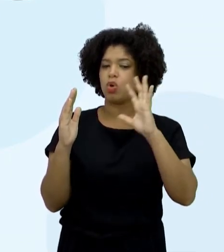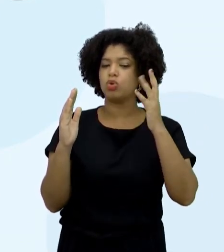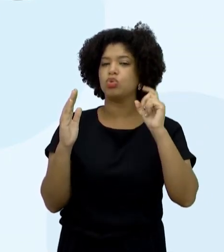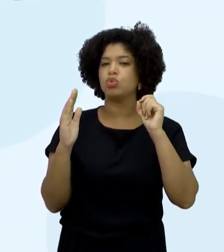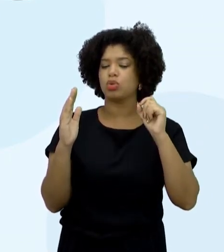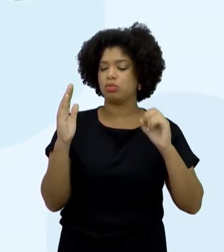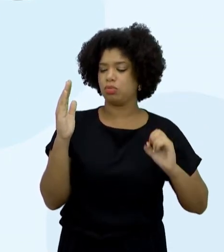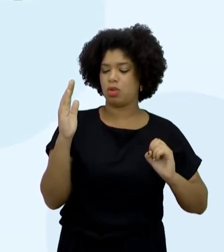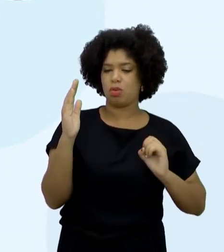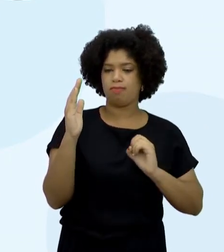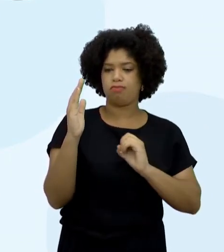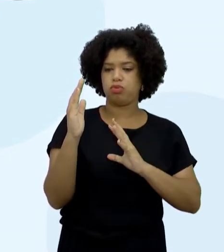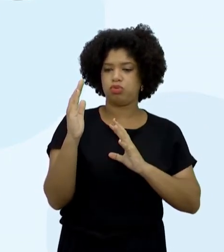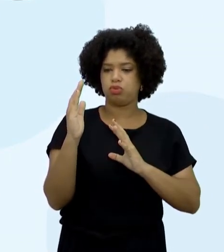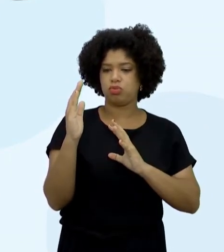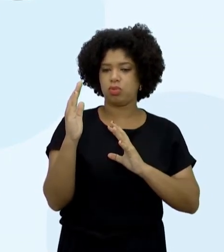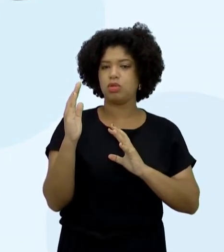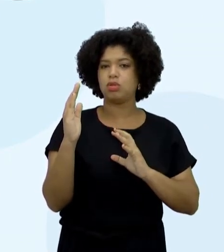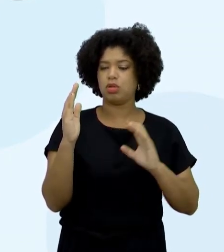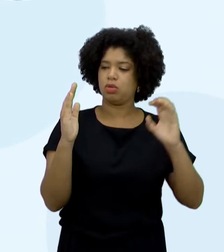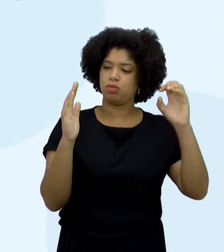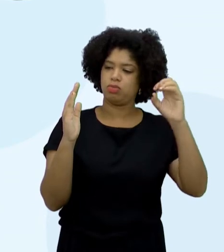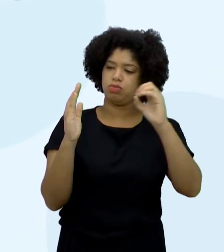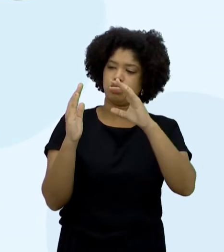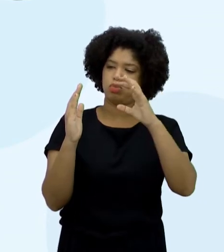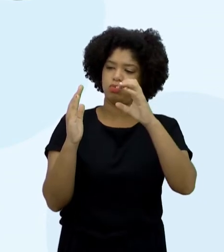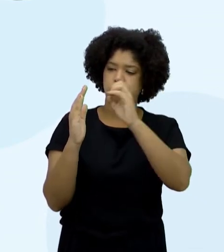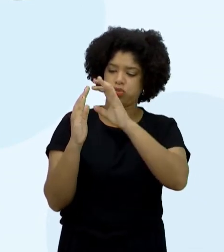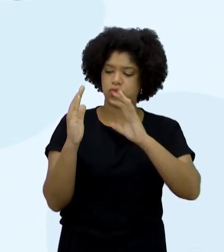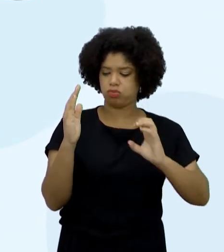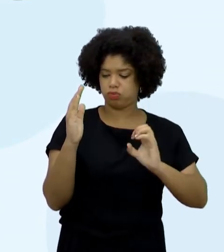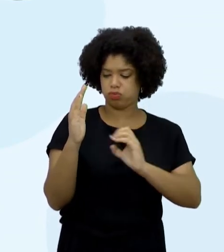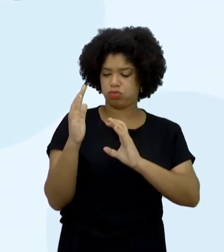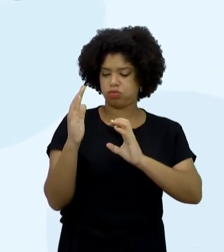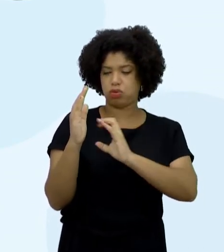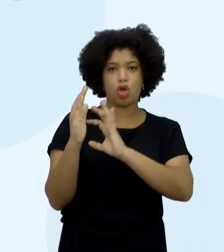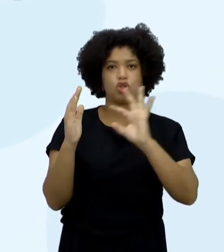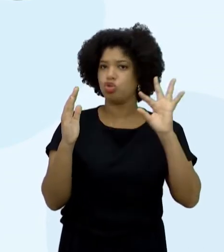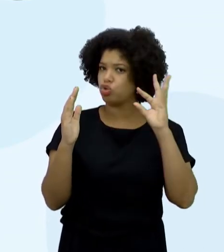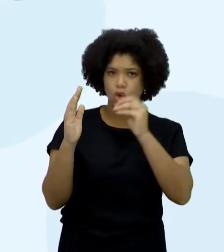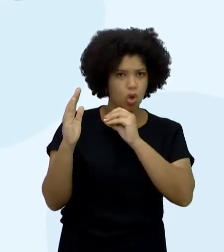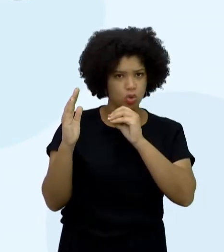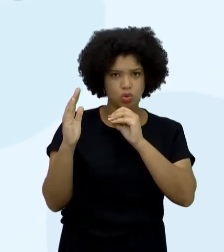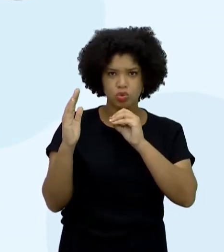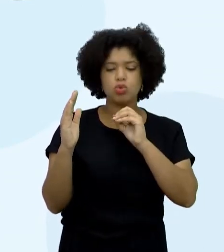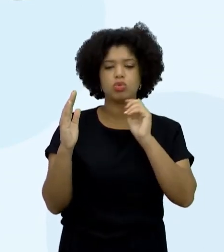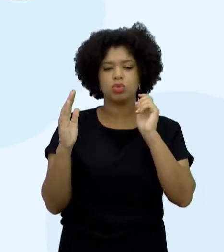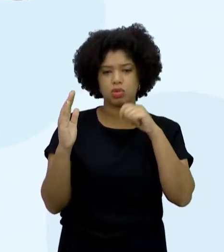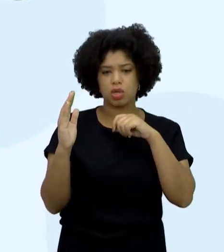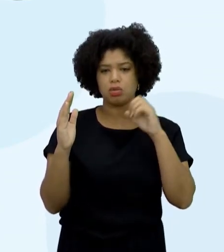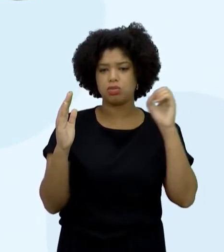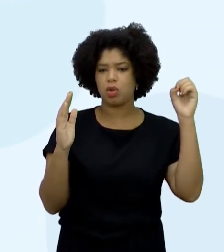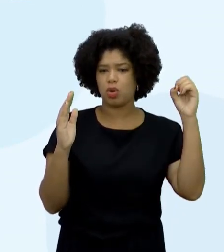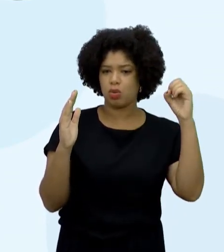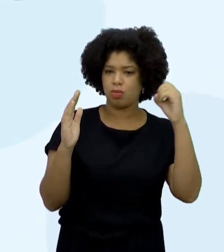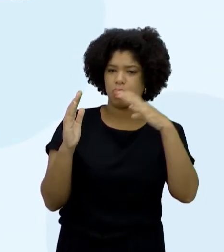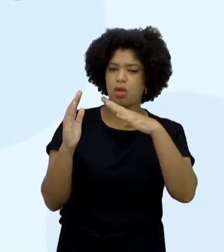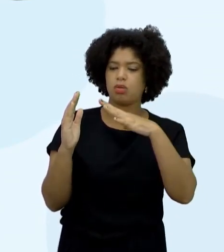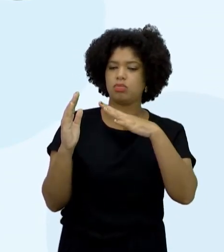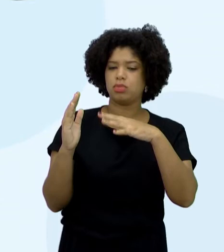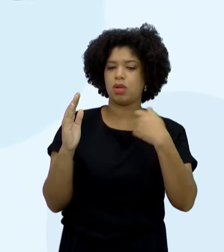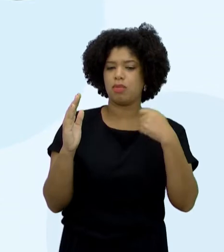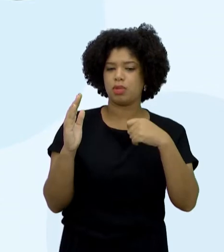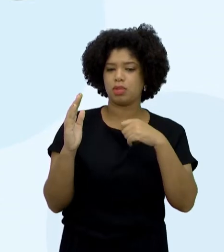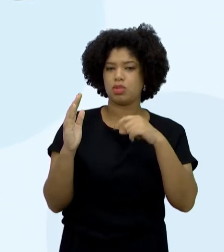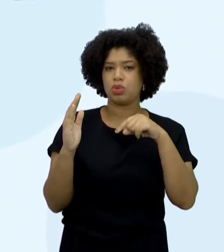acontecer? Todos os raios, mas quando eu digo todos os raios que você incidir, todos eles vão passar